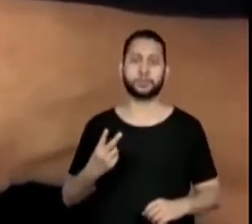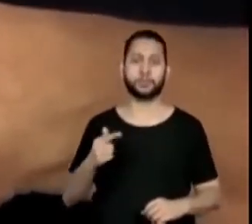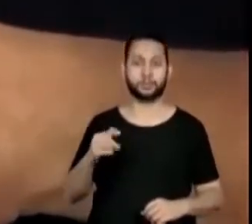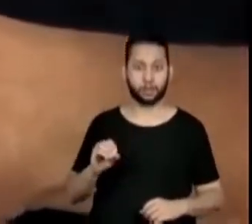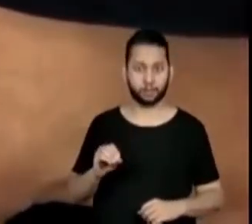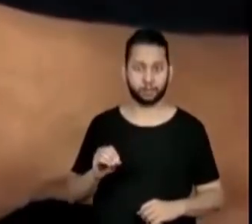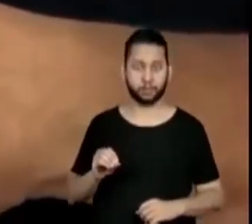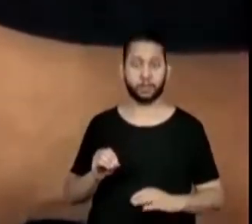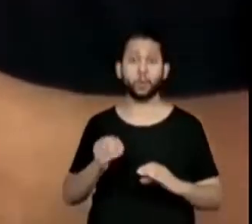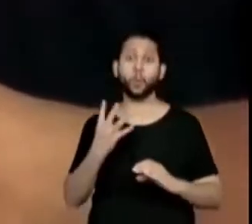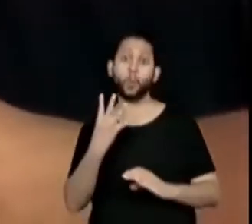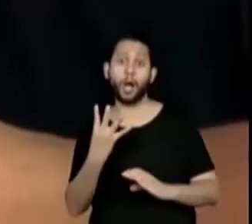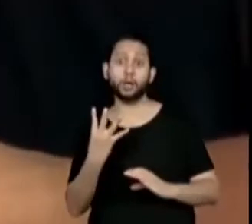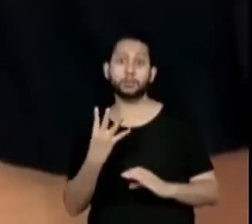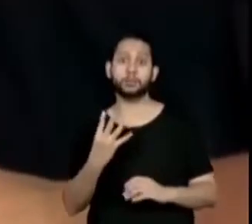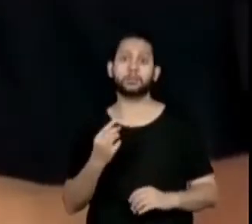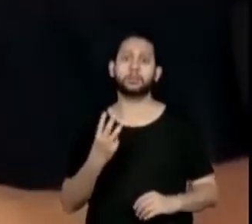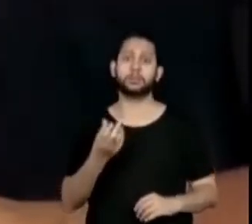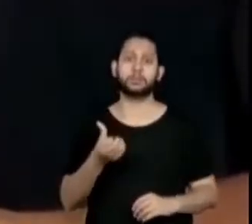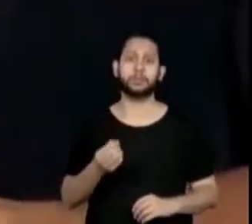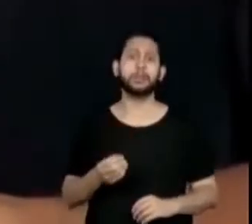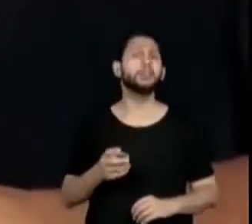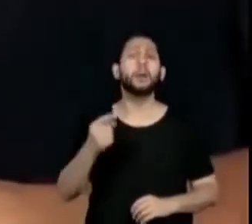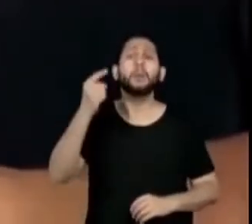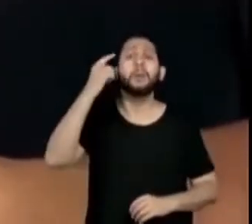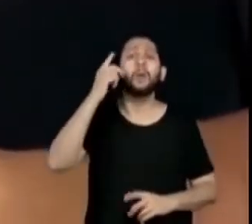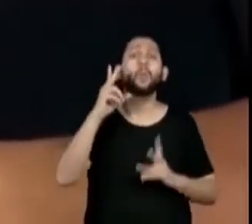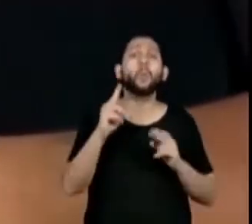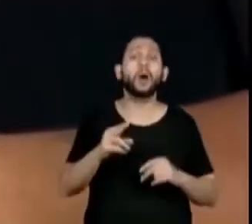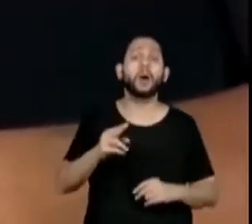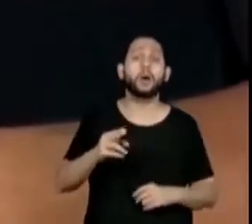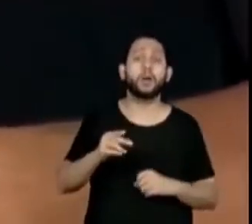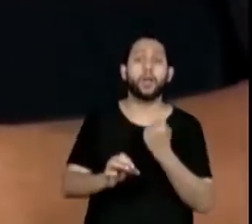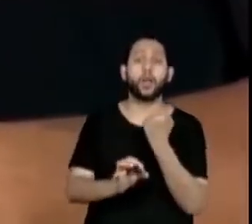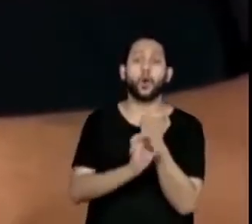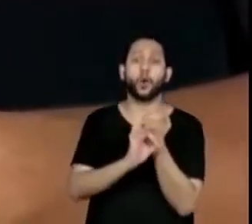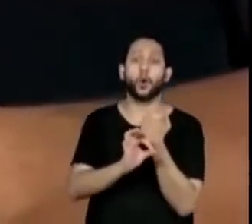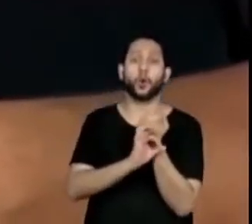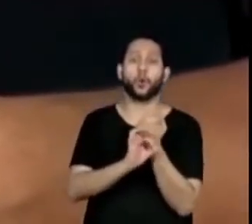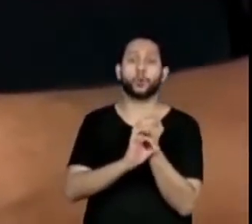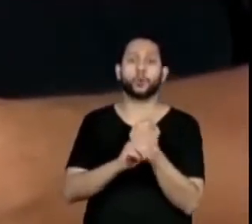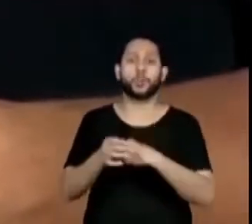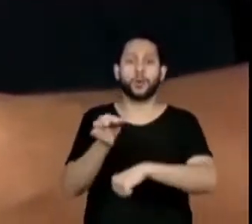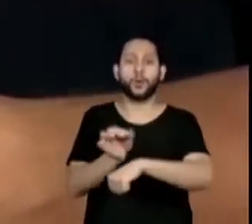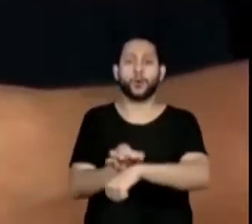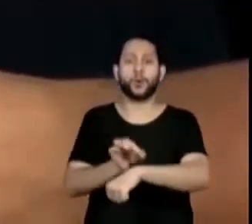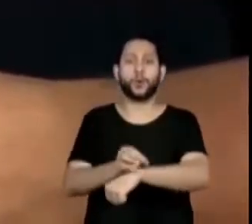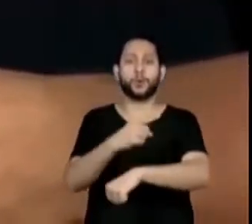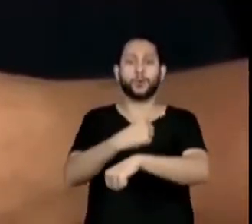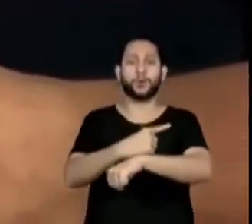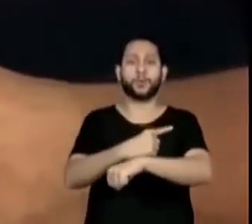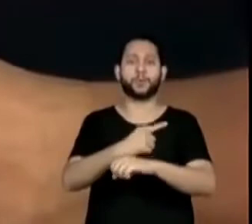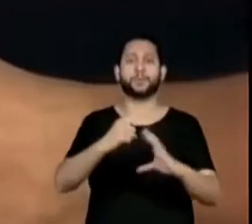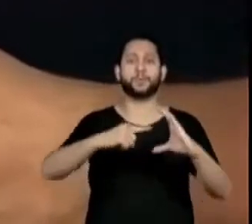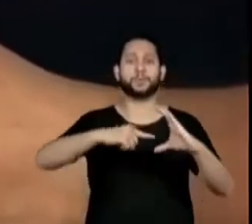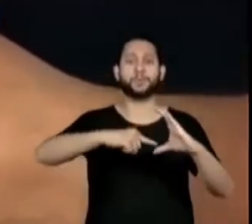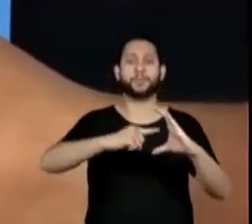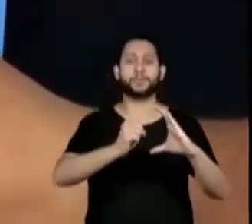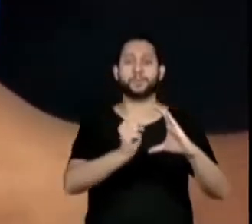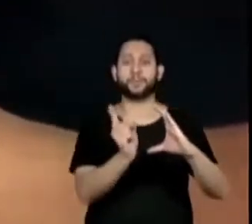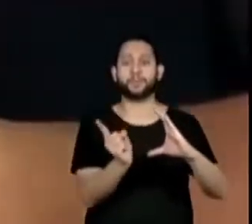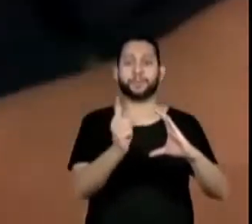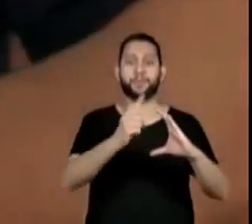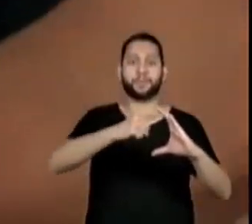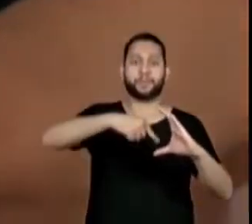tá? Pensa no ponteiro do relógio, turma, tá? Os graus intermediários são ângulos de 45 graus, que a gente não vai